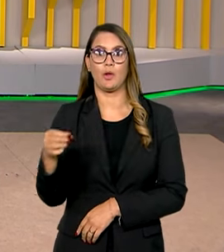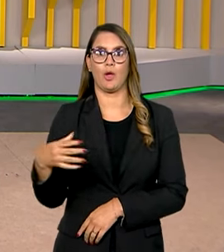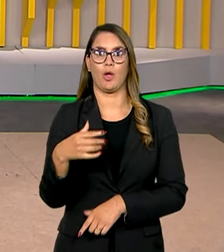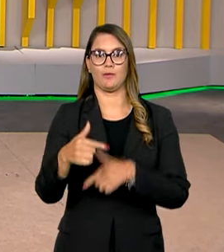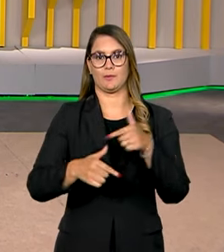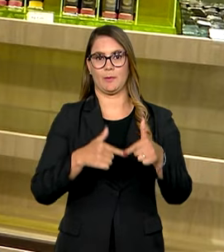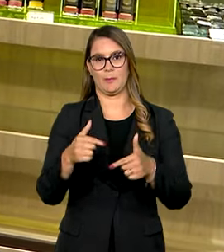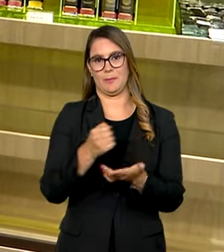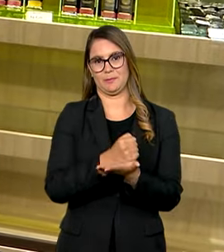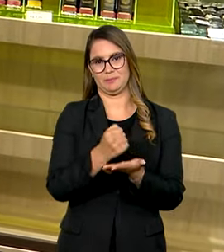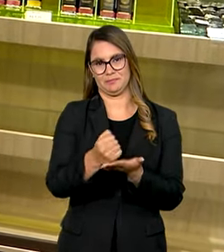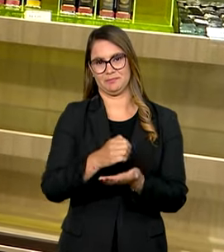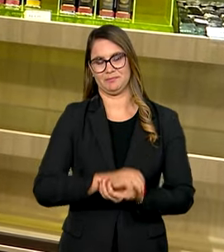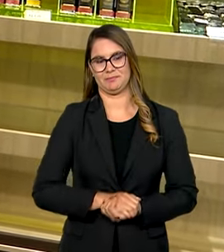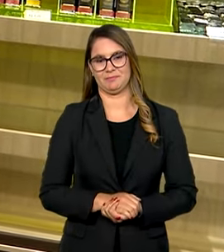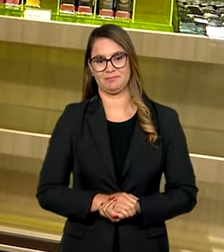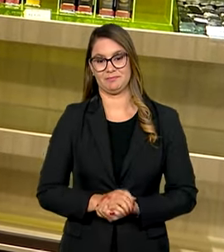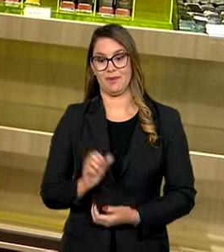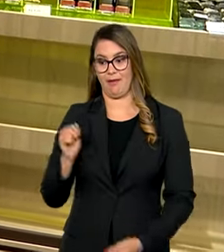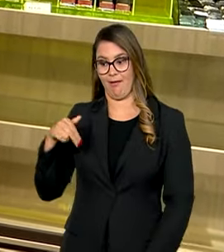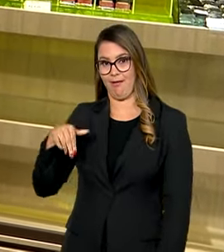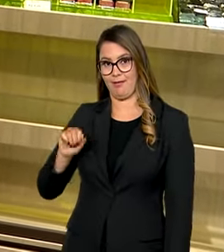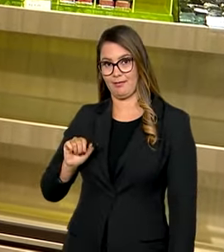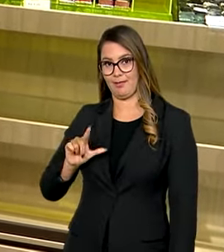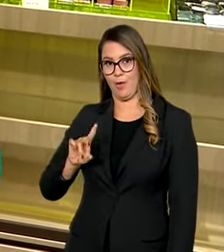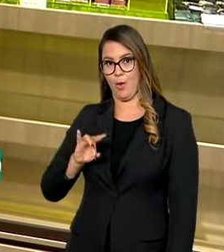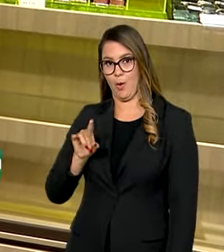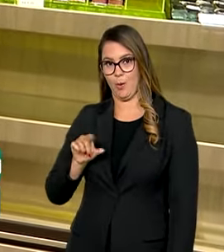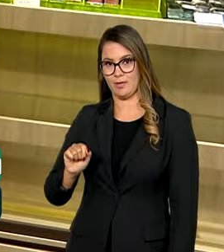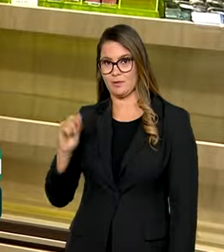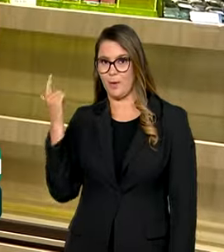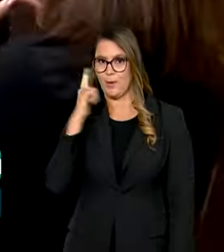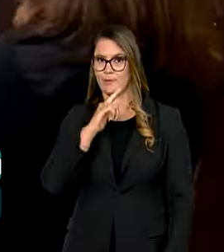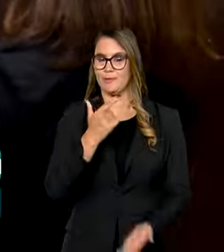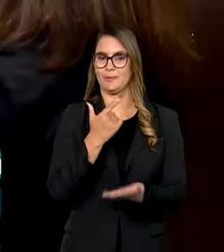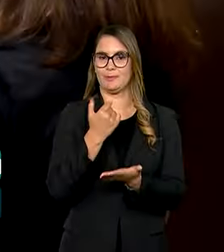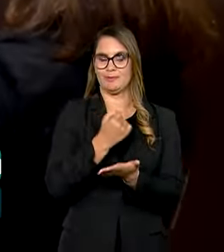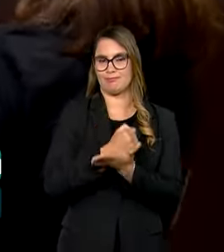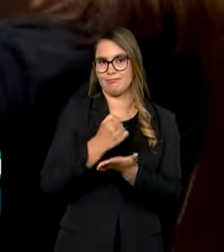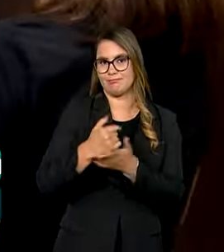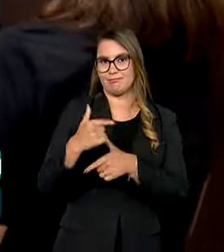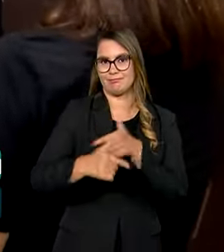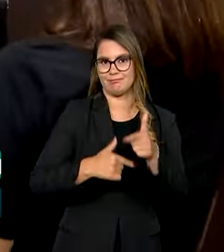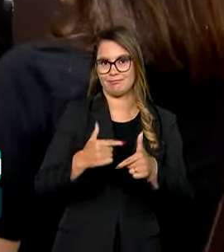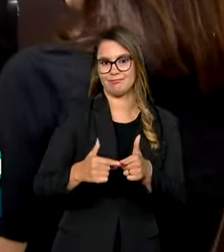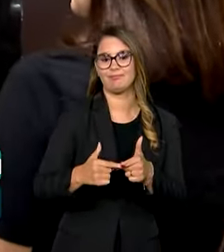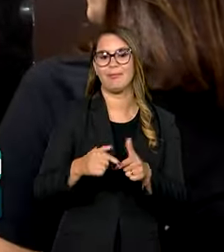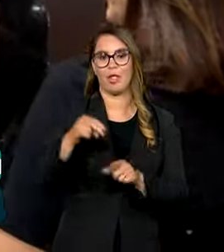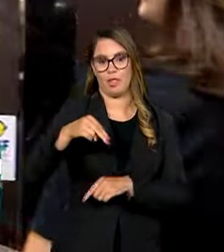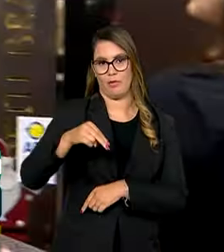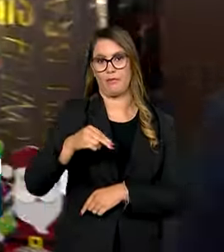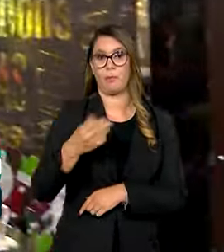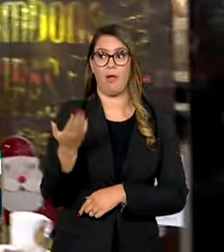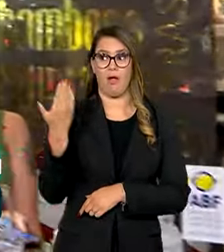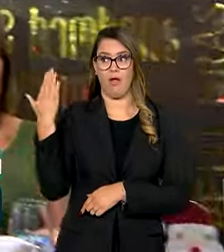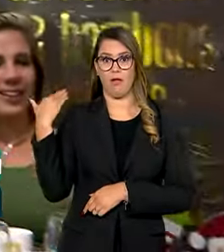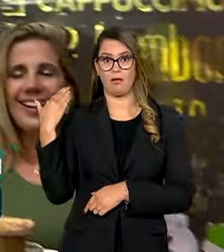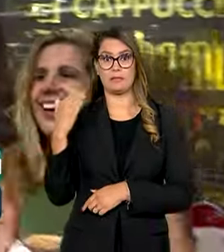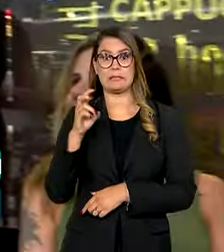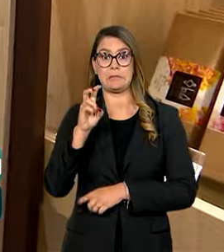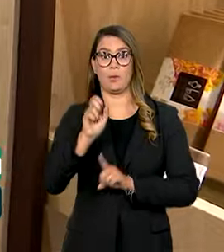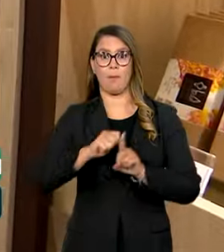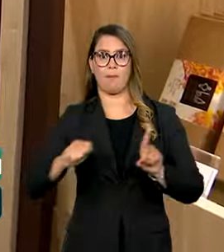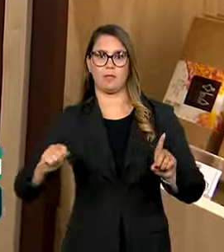trabalho. Ana Luísa conseguiu um emprego em novembro. Ela estava desempregada há